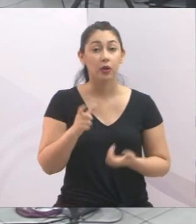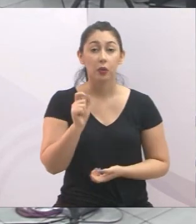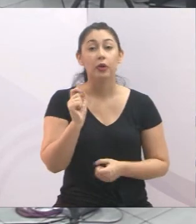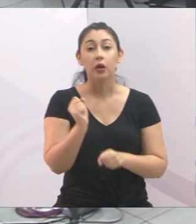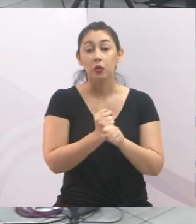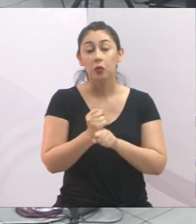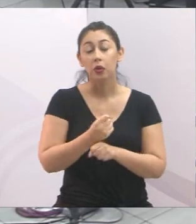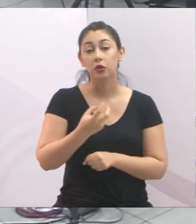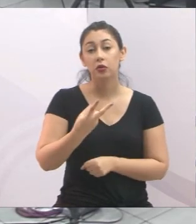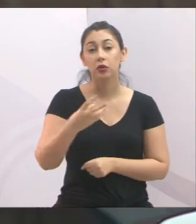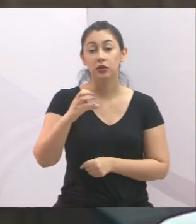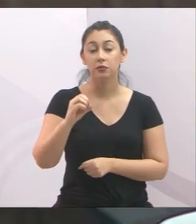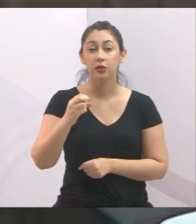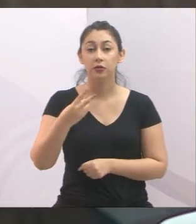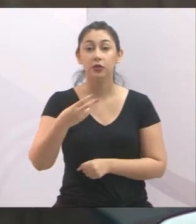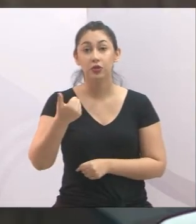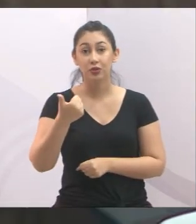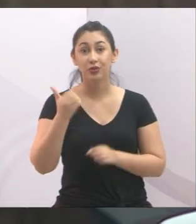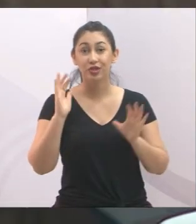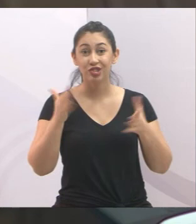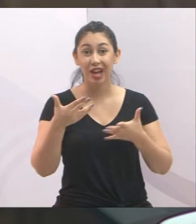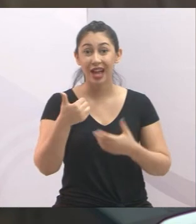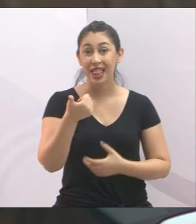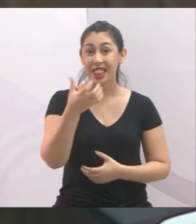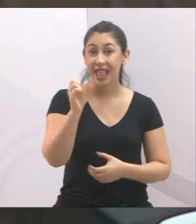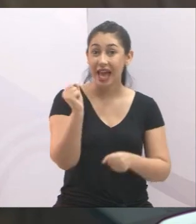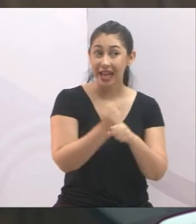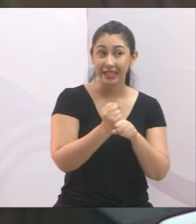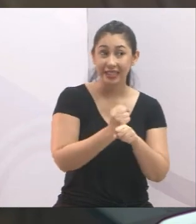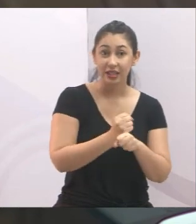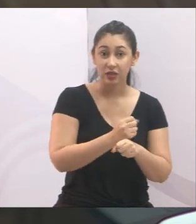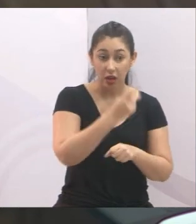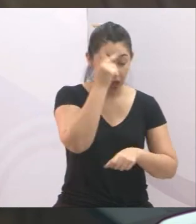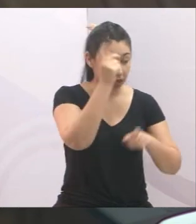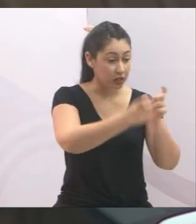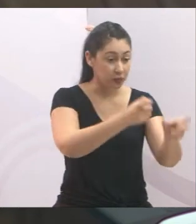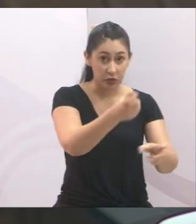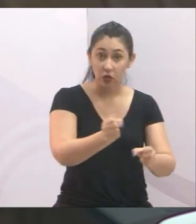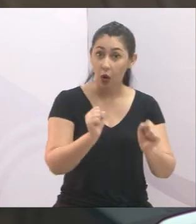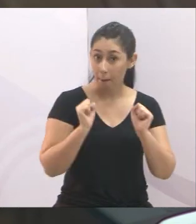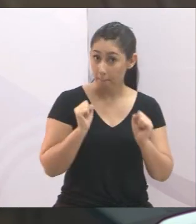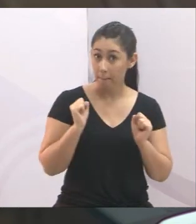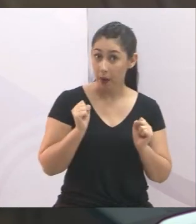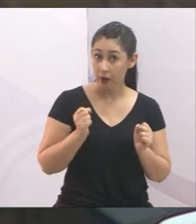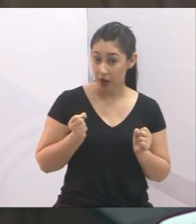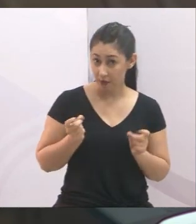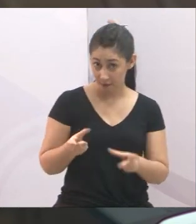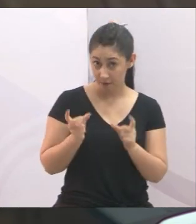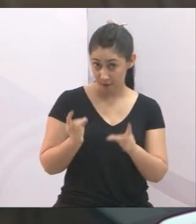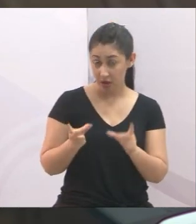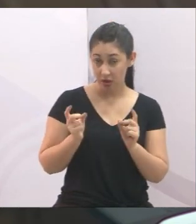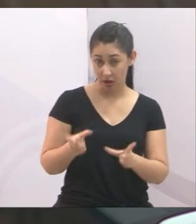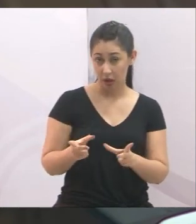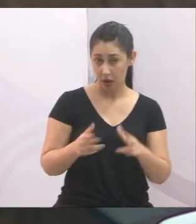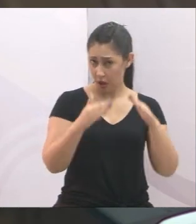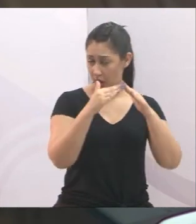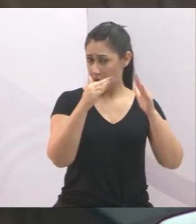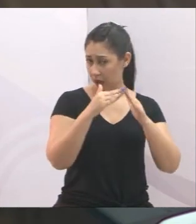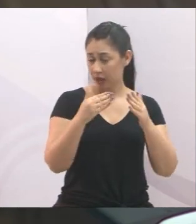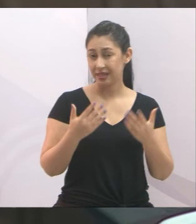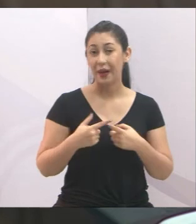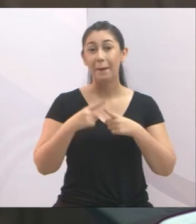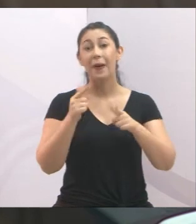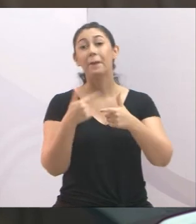2021 vai completar 10 anos e os proprietários poderão até vender o apartamento ou a casa se quiserem. Mas o problema